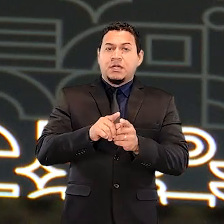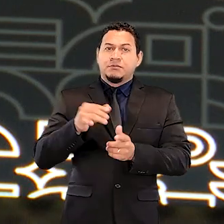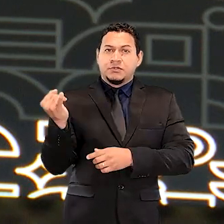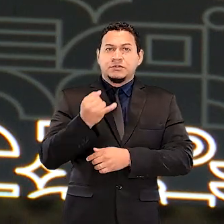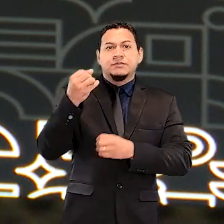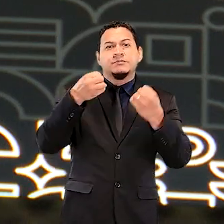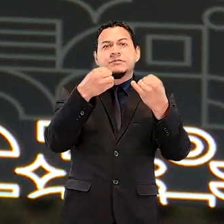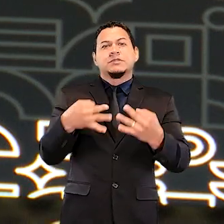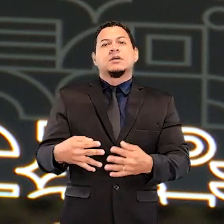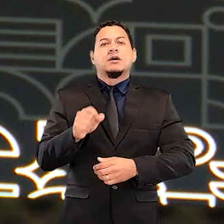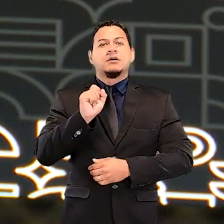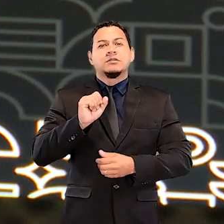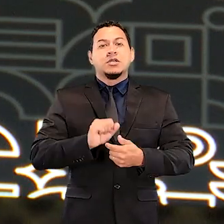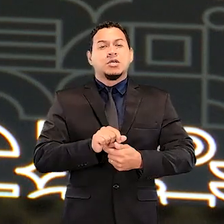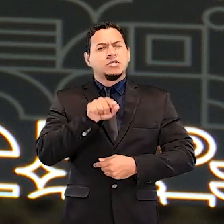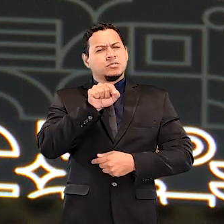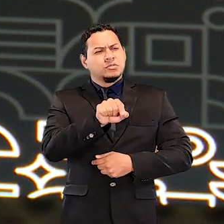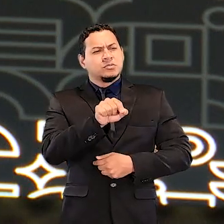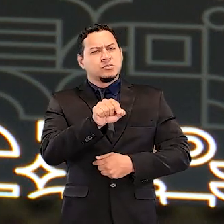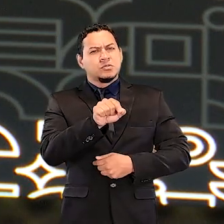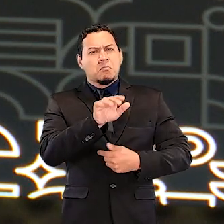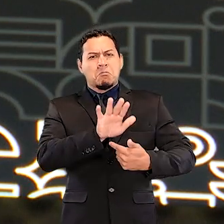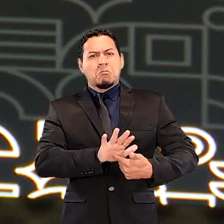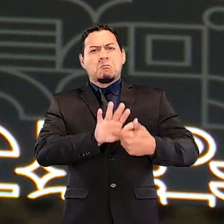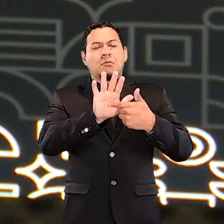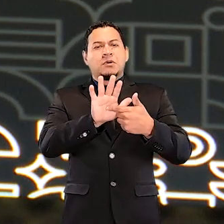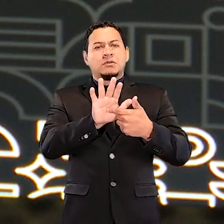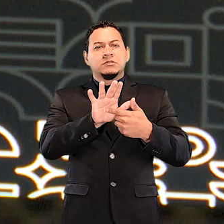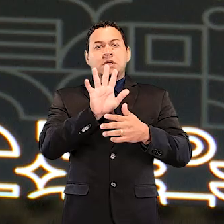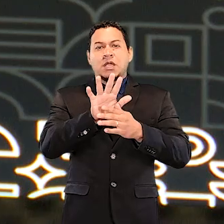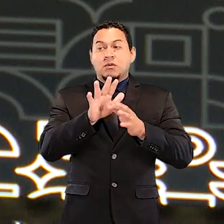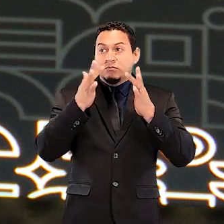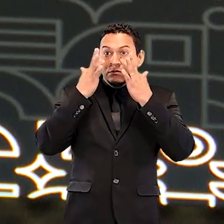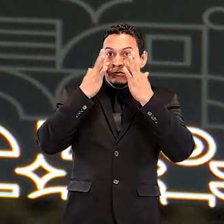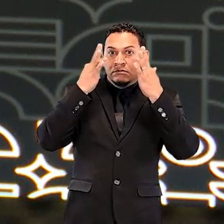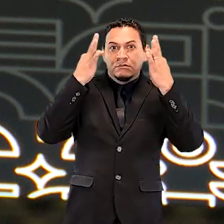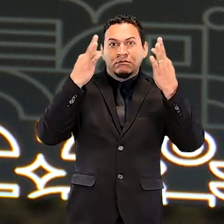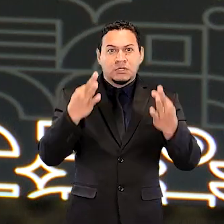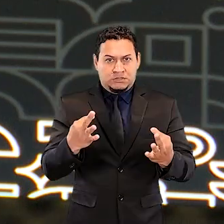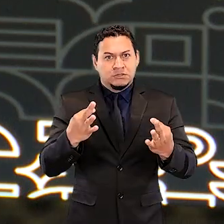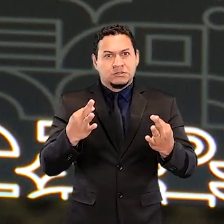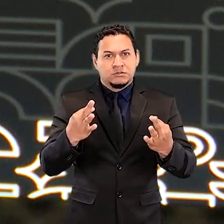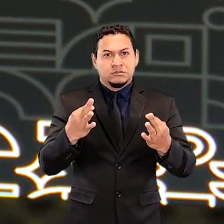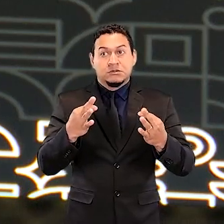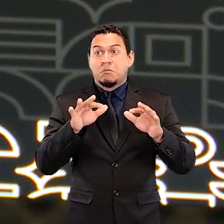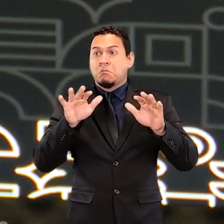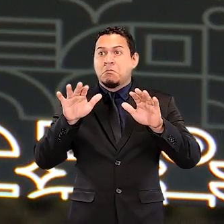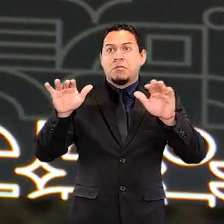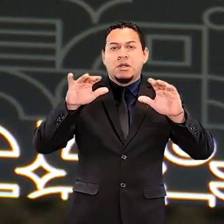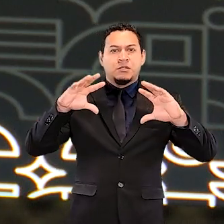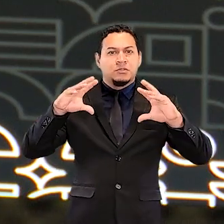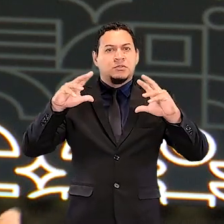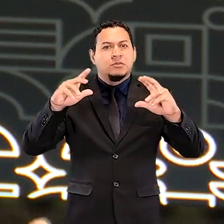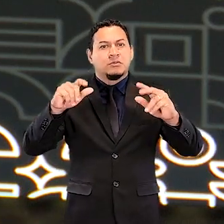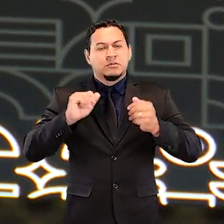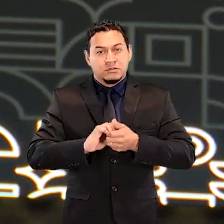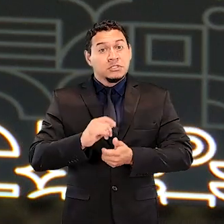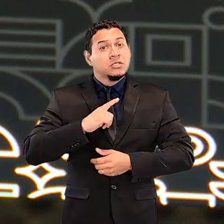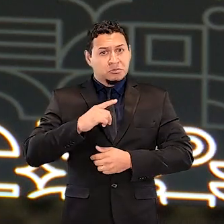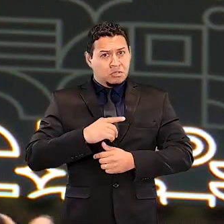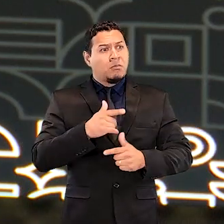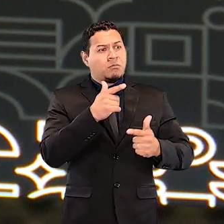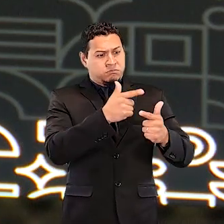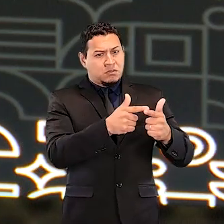também que isso mostra, né, é um recado, é um sintoma de que